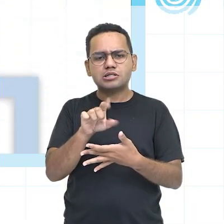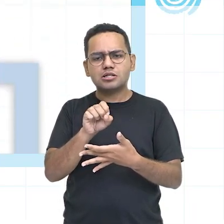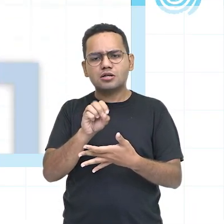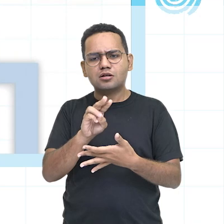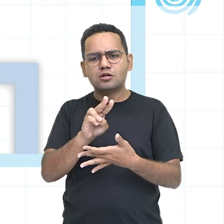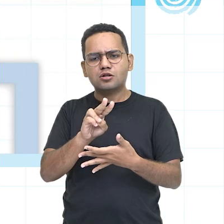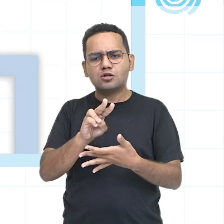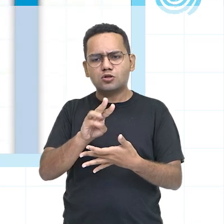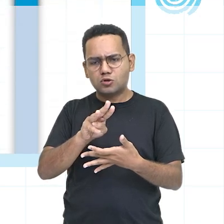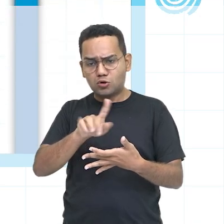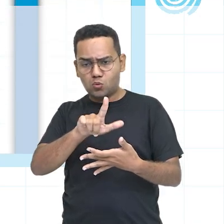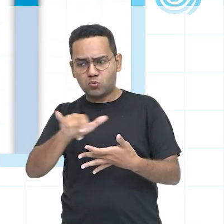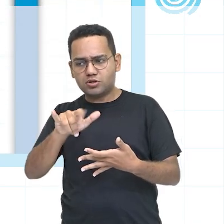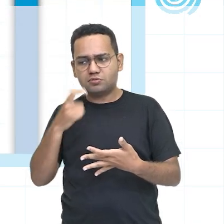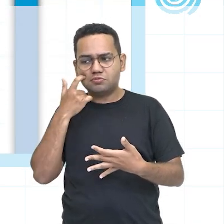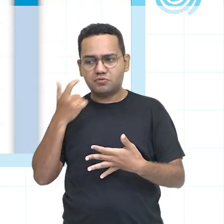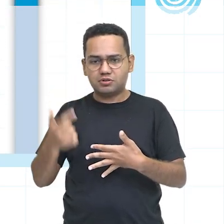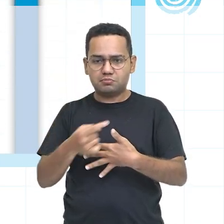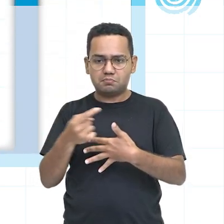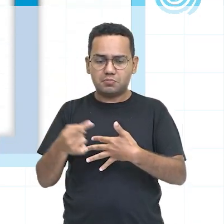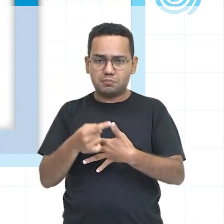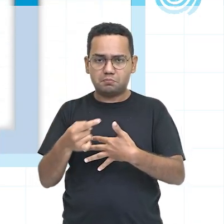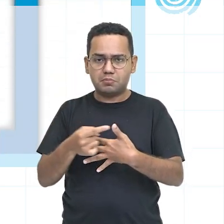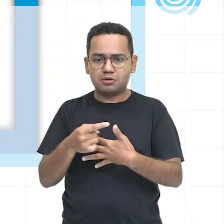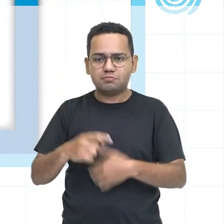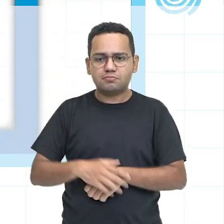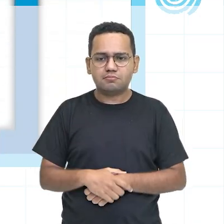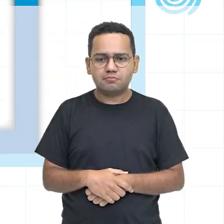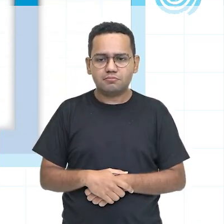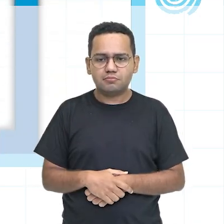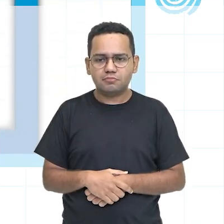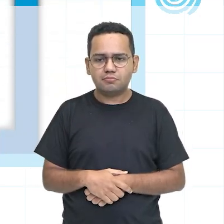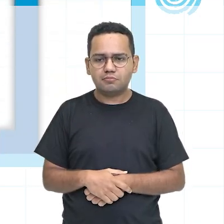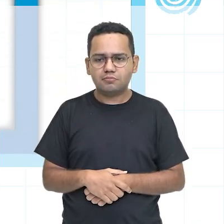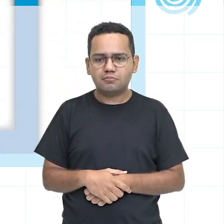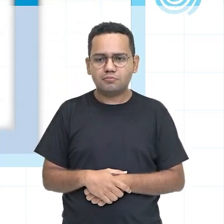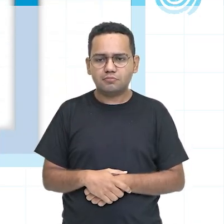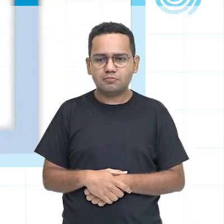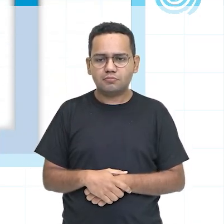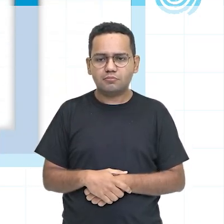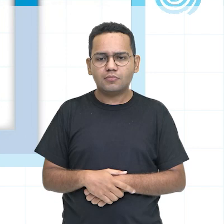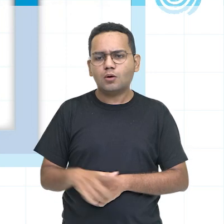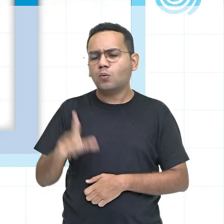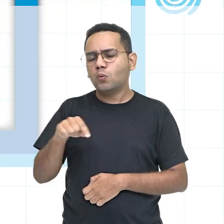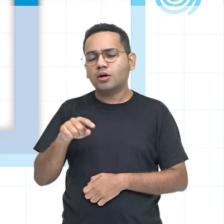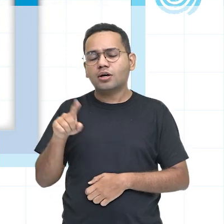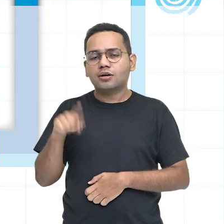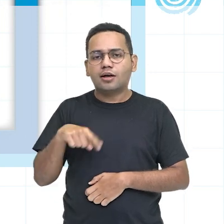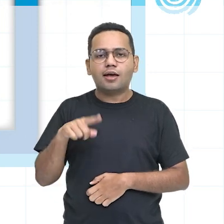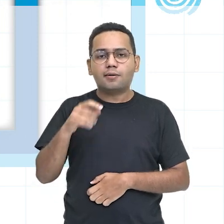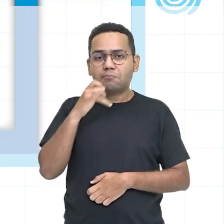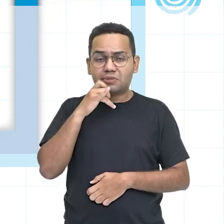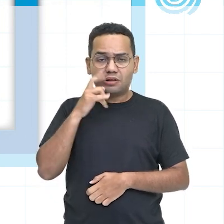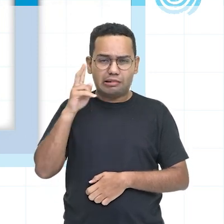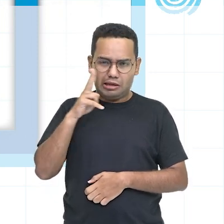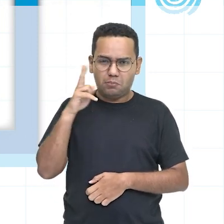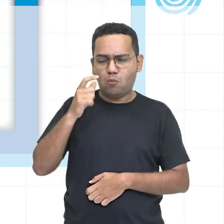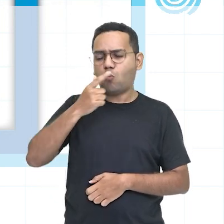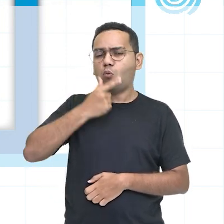ver? Olha só, slowly, então, é um advérbio que descreve como Tom andou. Tá? Então, lentamente,